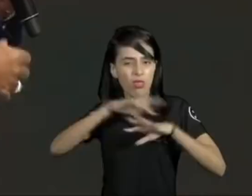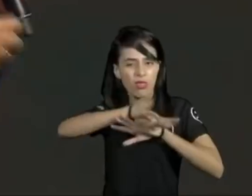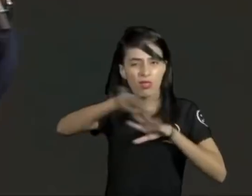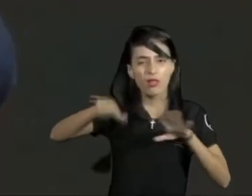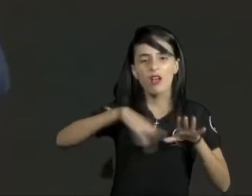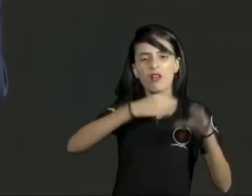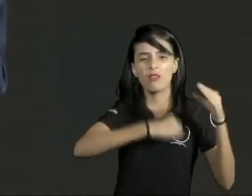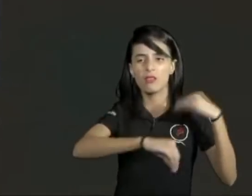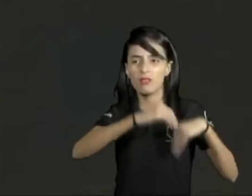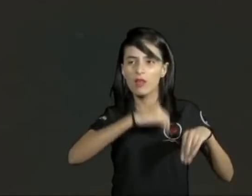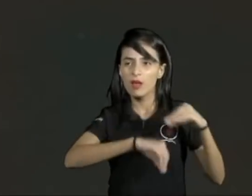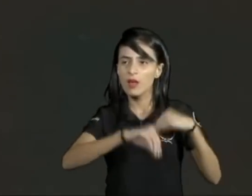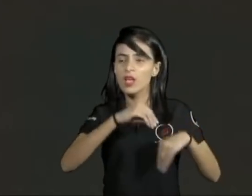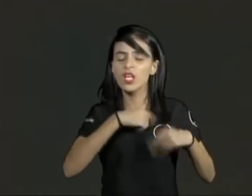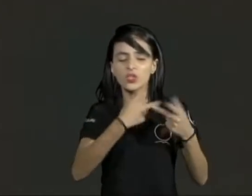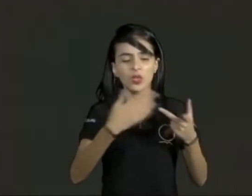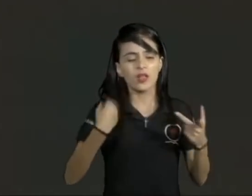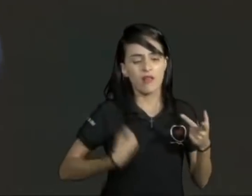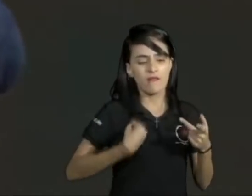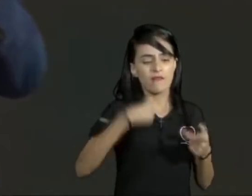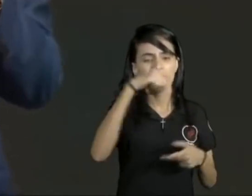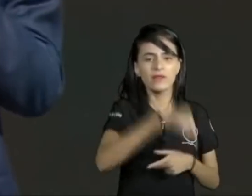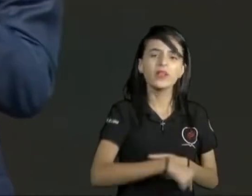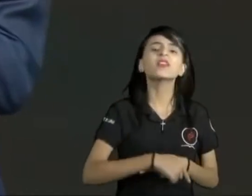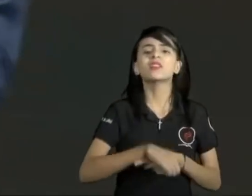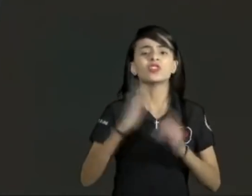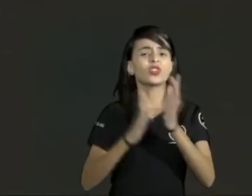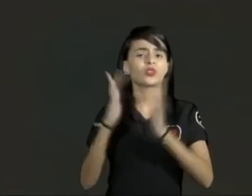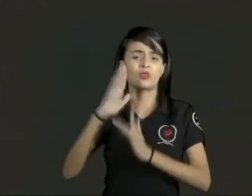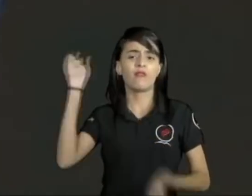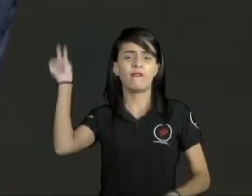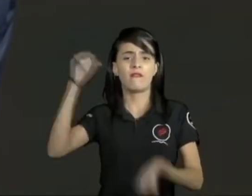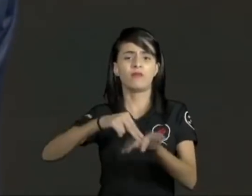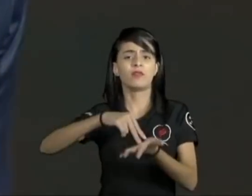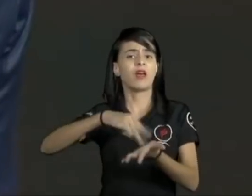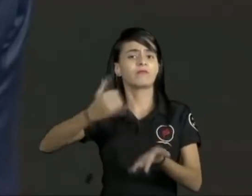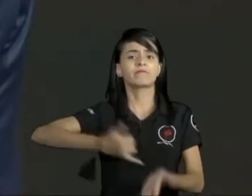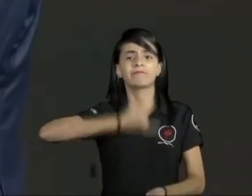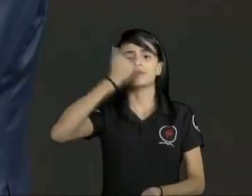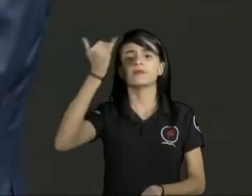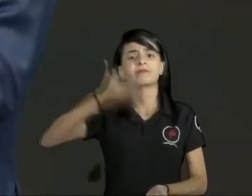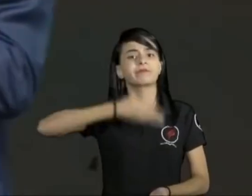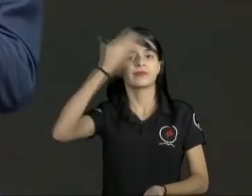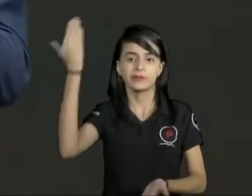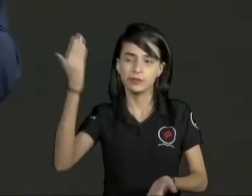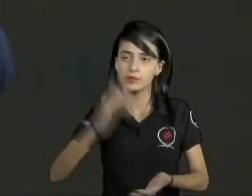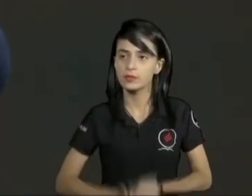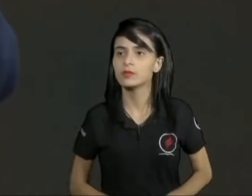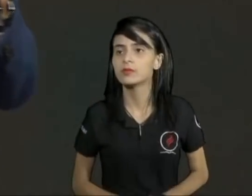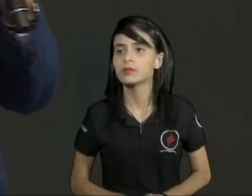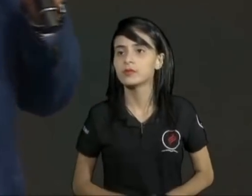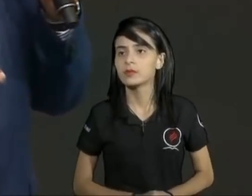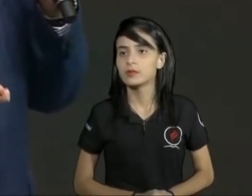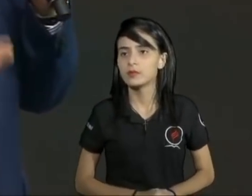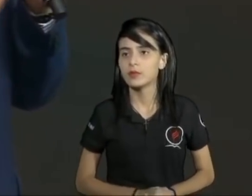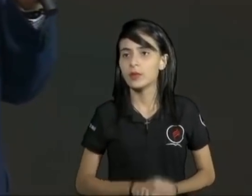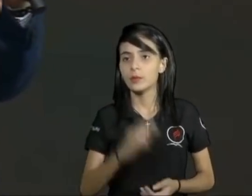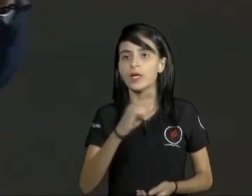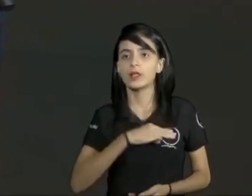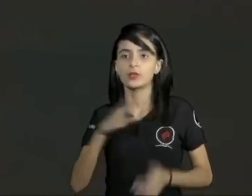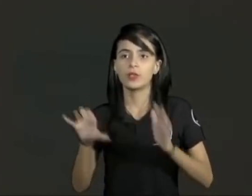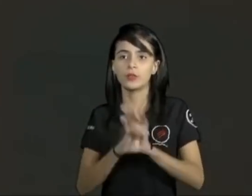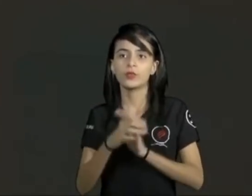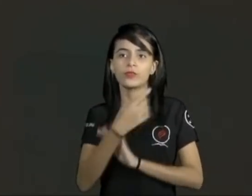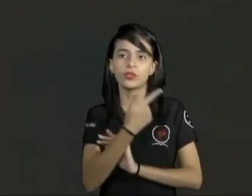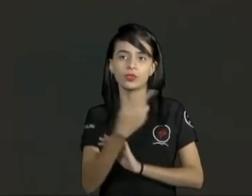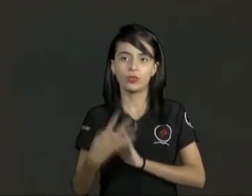e dos cuidados dessa vida e venha de improviso sobre vós aquele dia Mateus 24:42